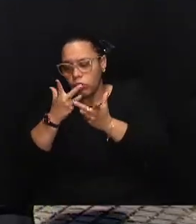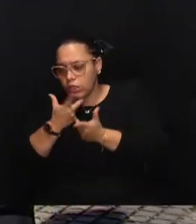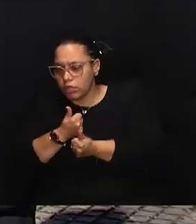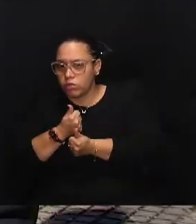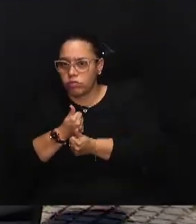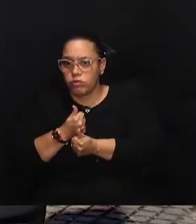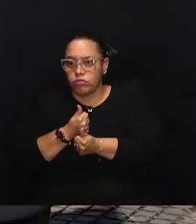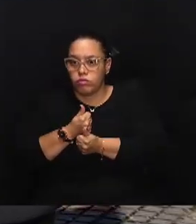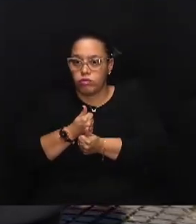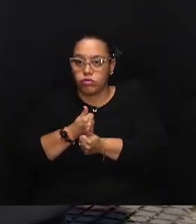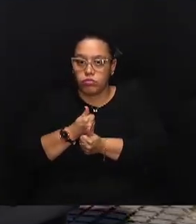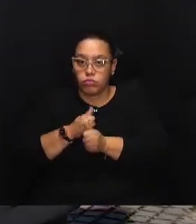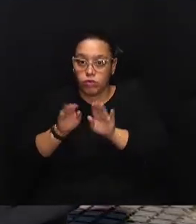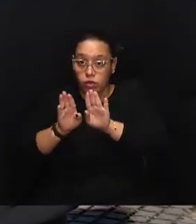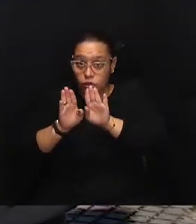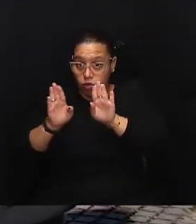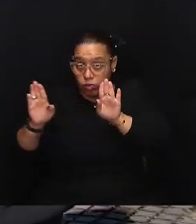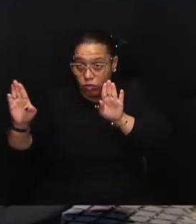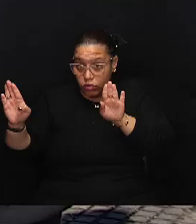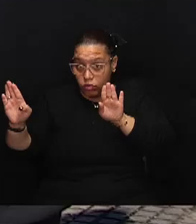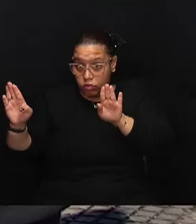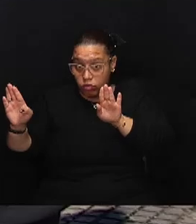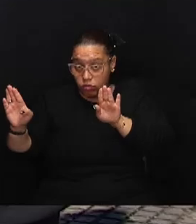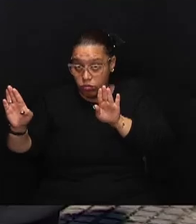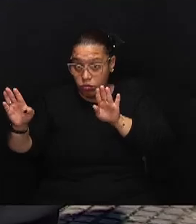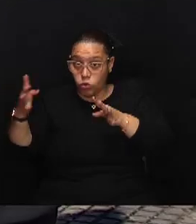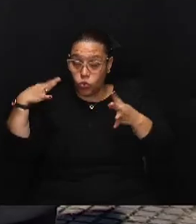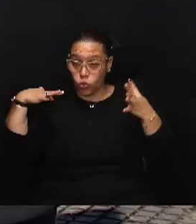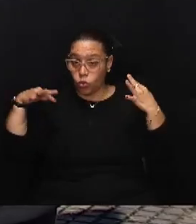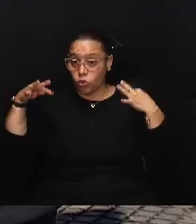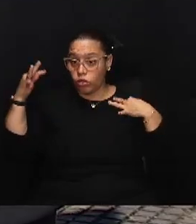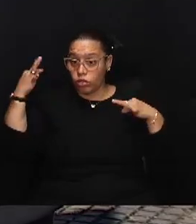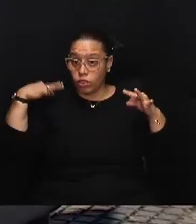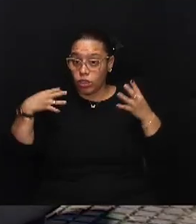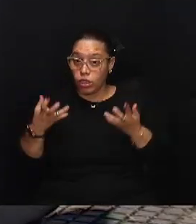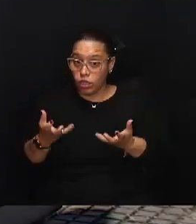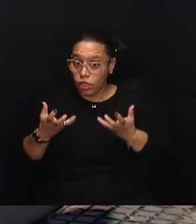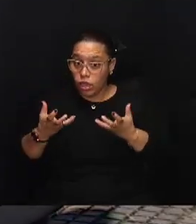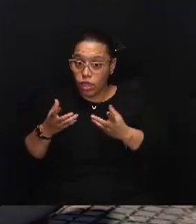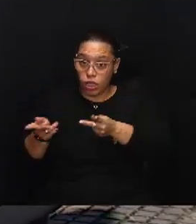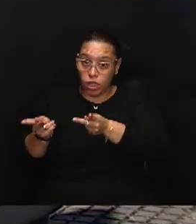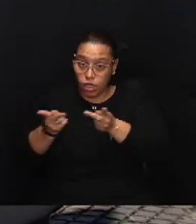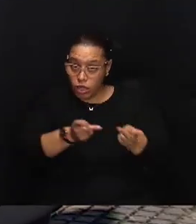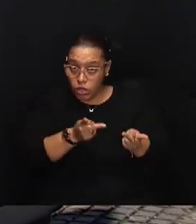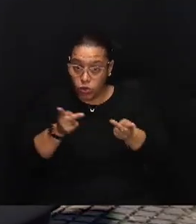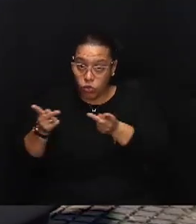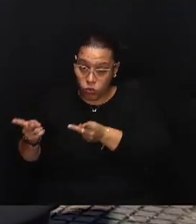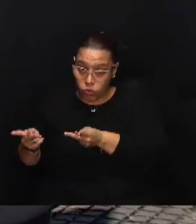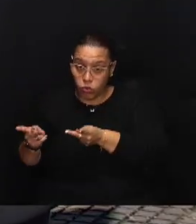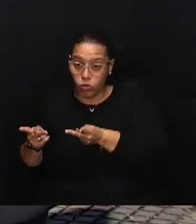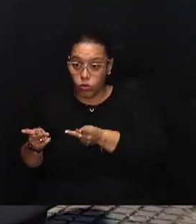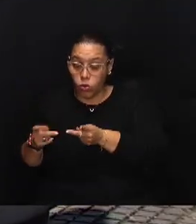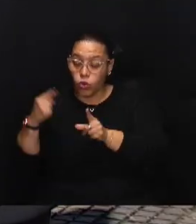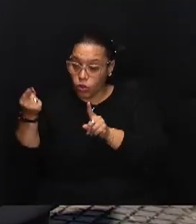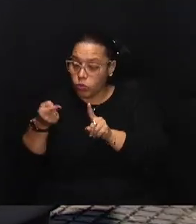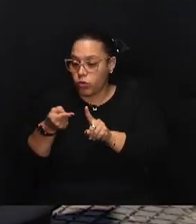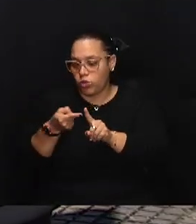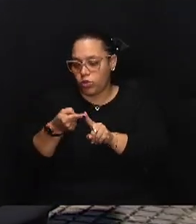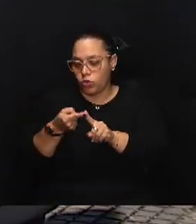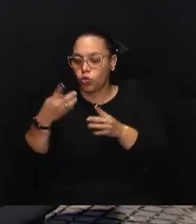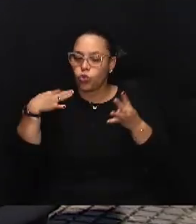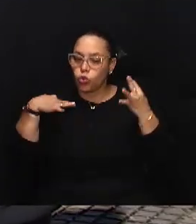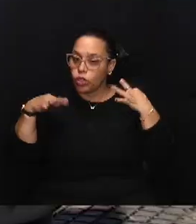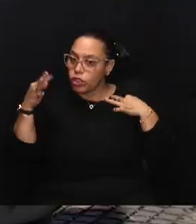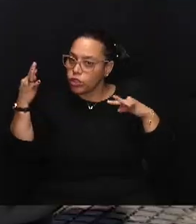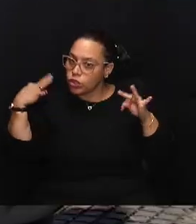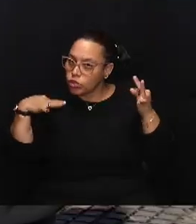Agora ele tem placa de sinalização turística para as pessoas que quiserem vir com esse objetivo